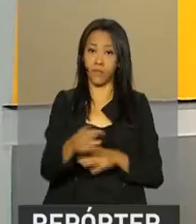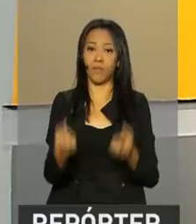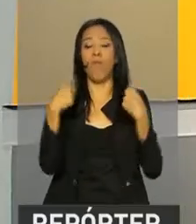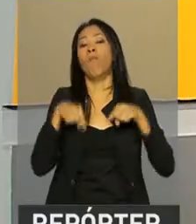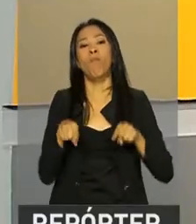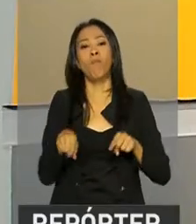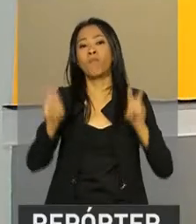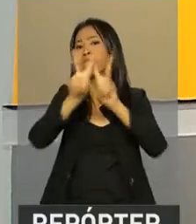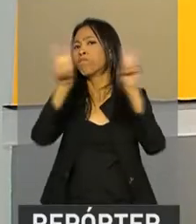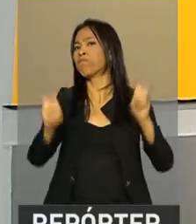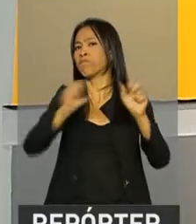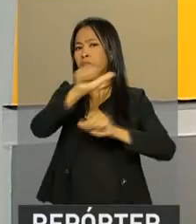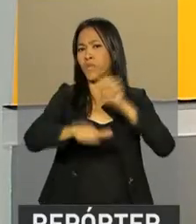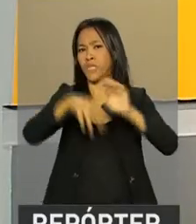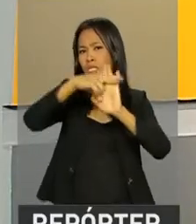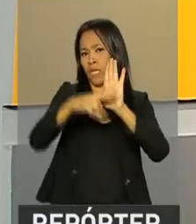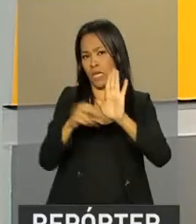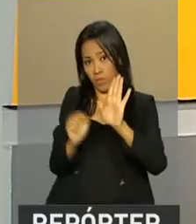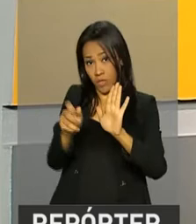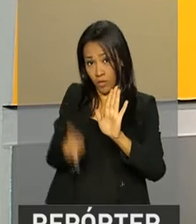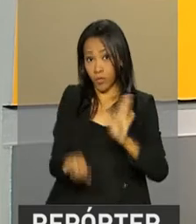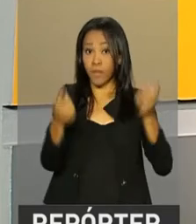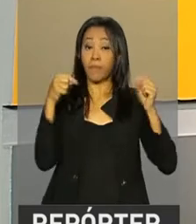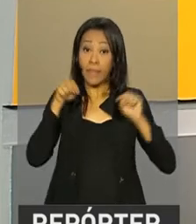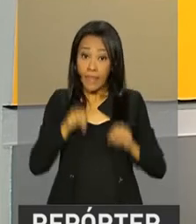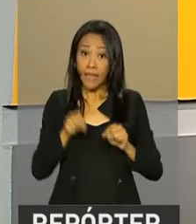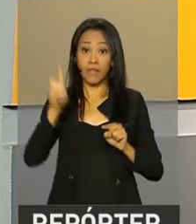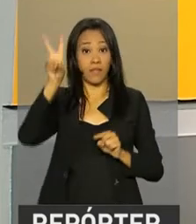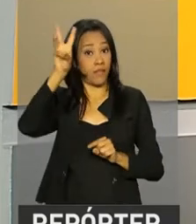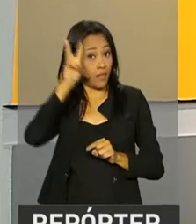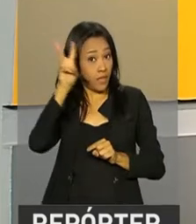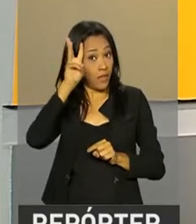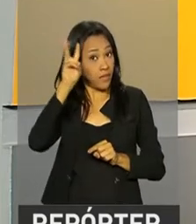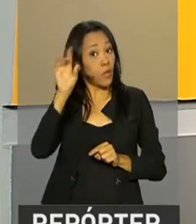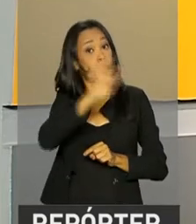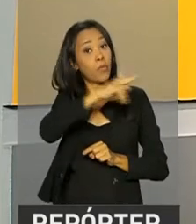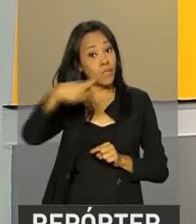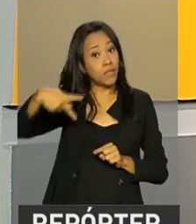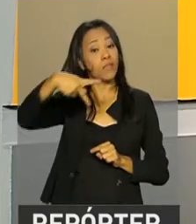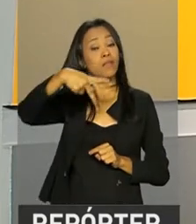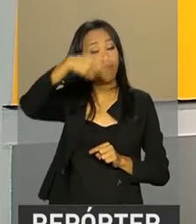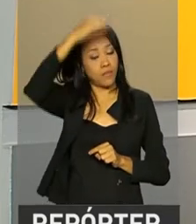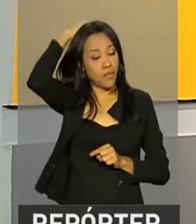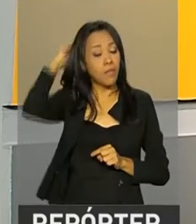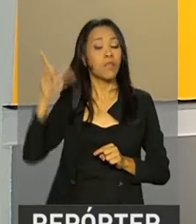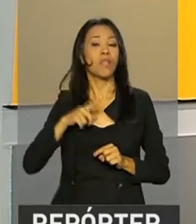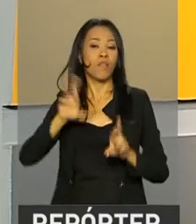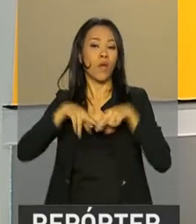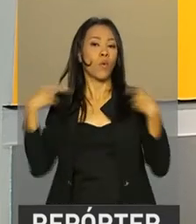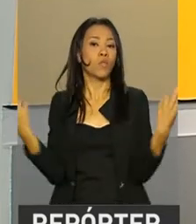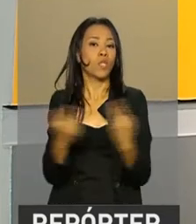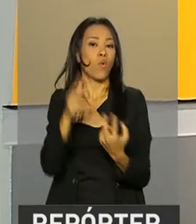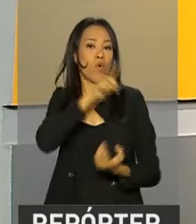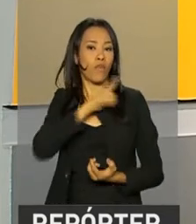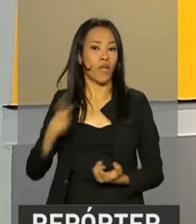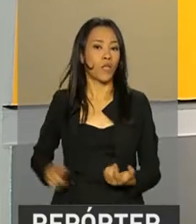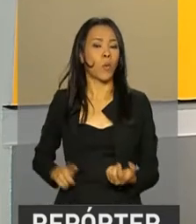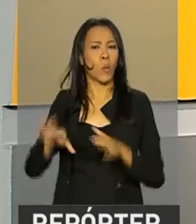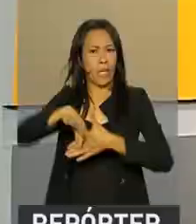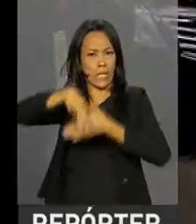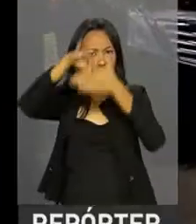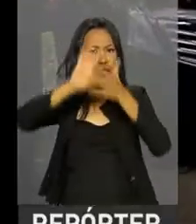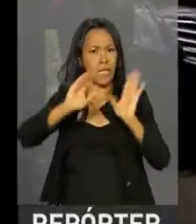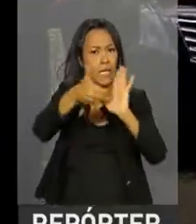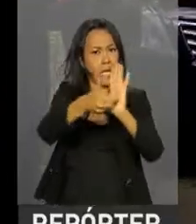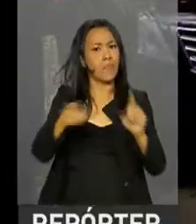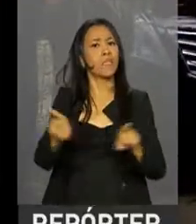ainda falando sobre reformas nesta terça-feira o presidente michel temer se reuniu com governadores e líderes da câmara e do senado